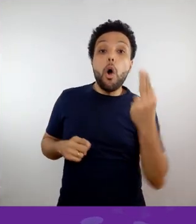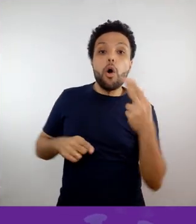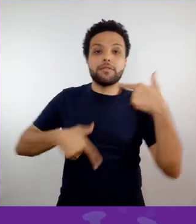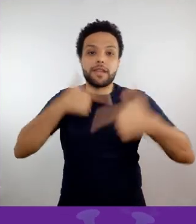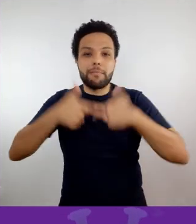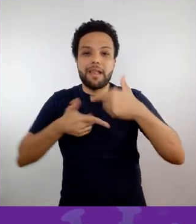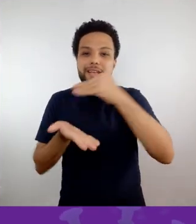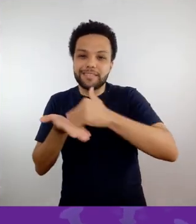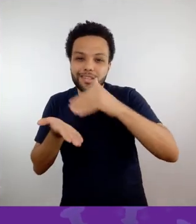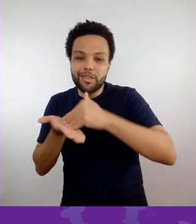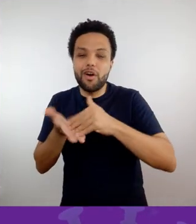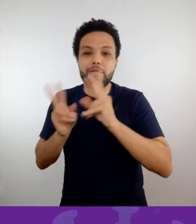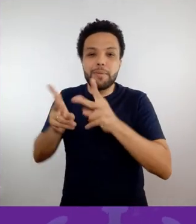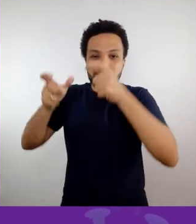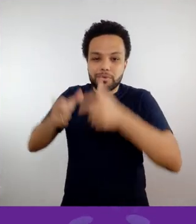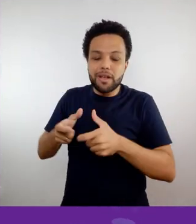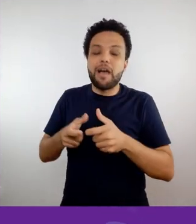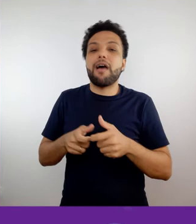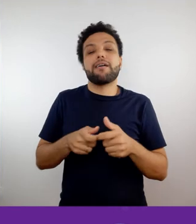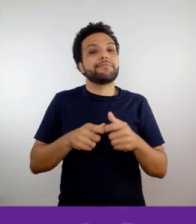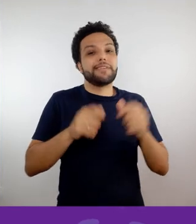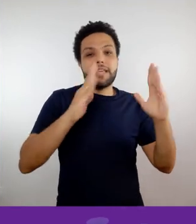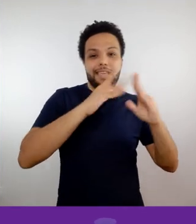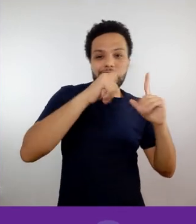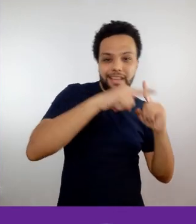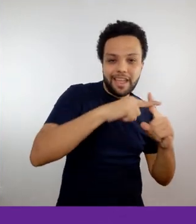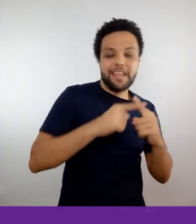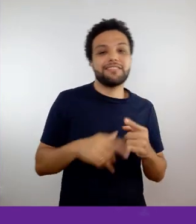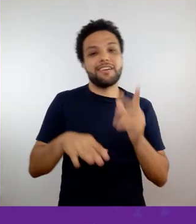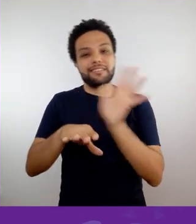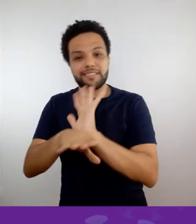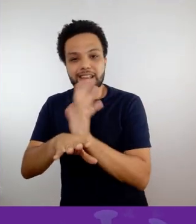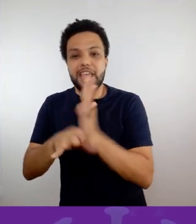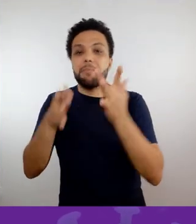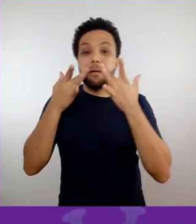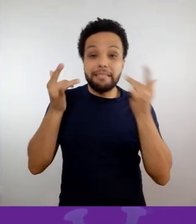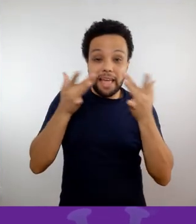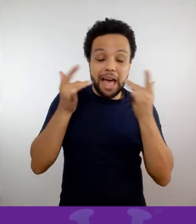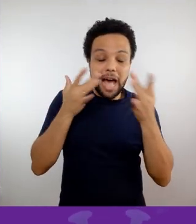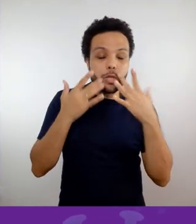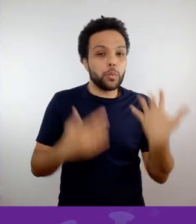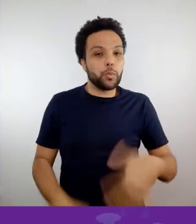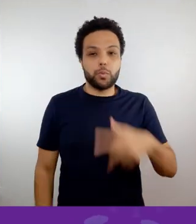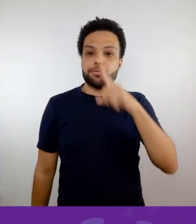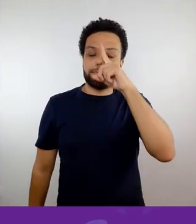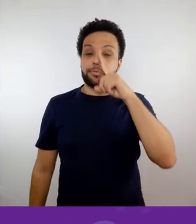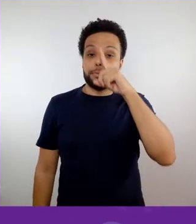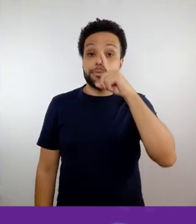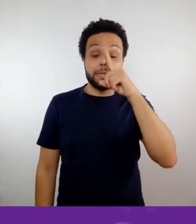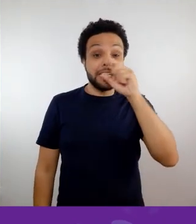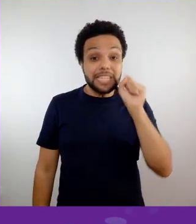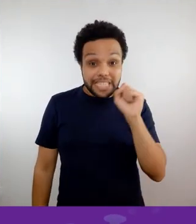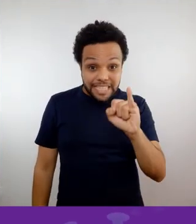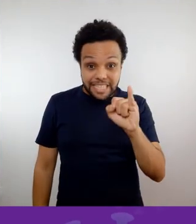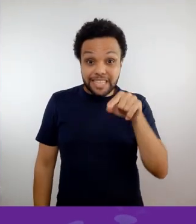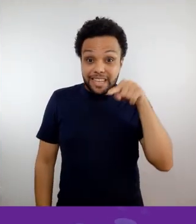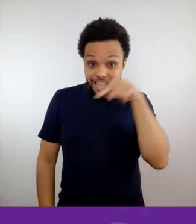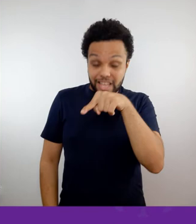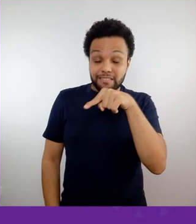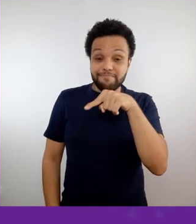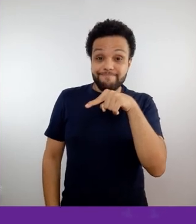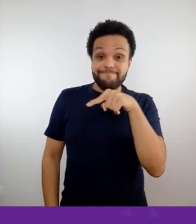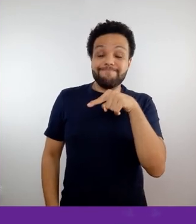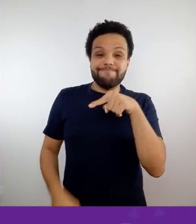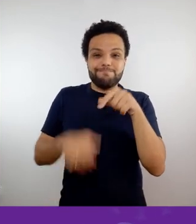escritório outras coisas desse tipo igreja cinema teatro isso aí é uma coisa se for pensar nessa forma de